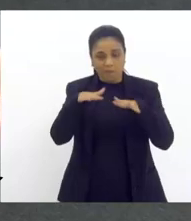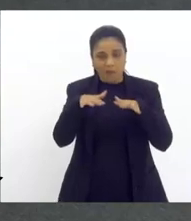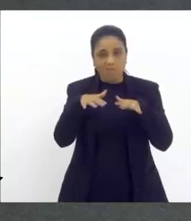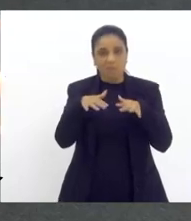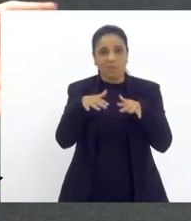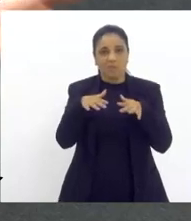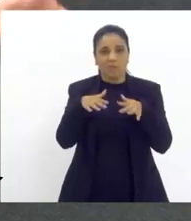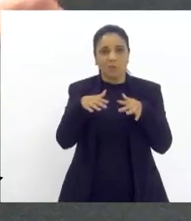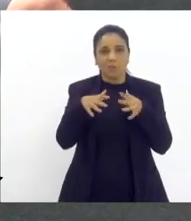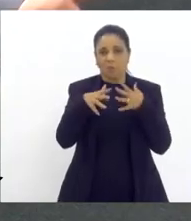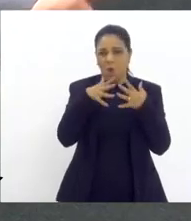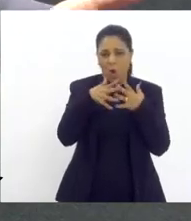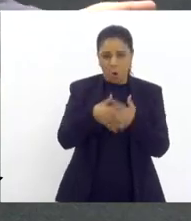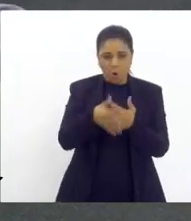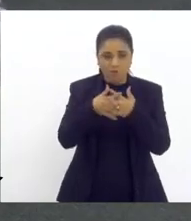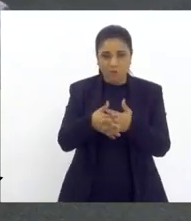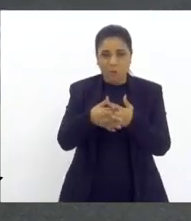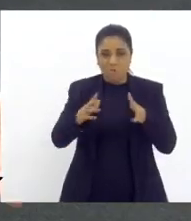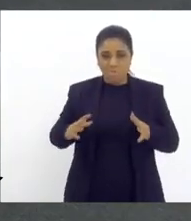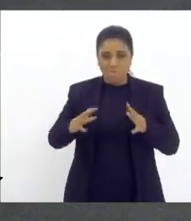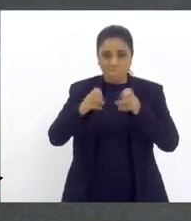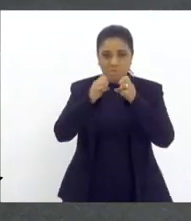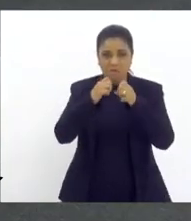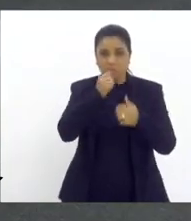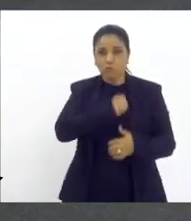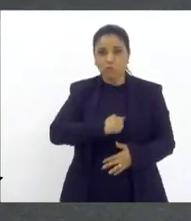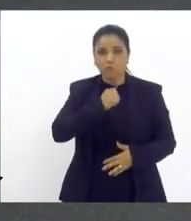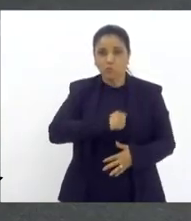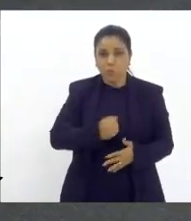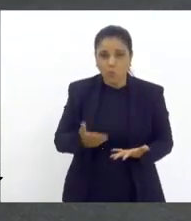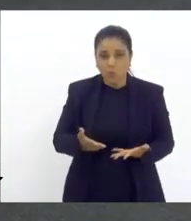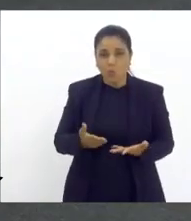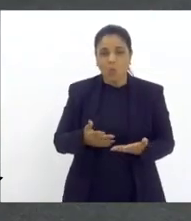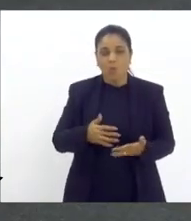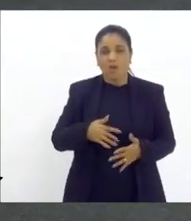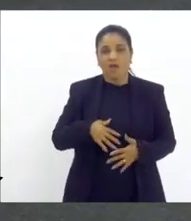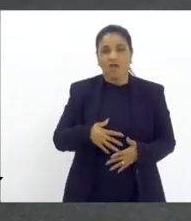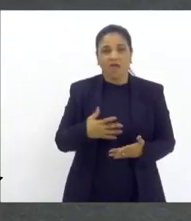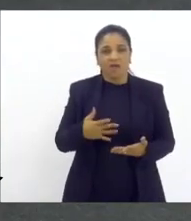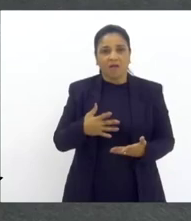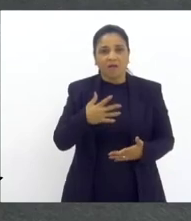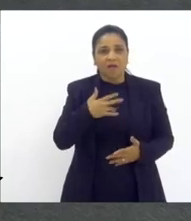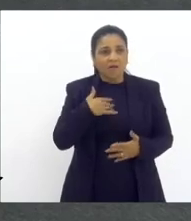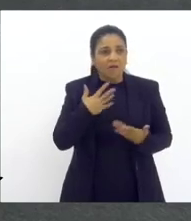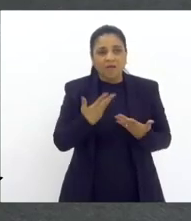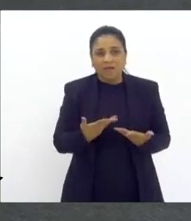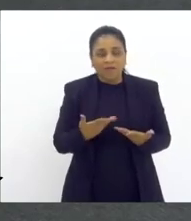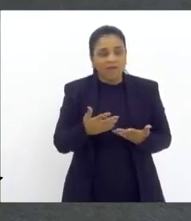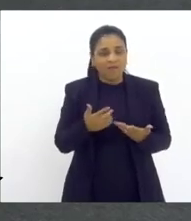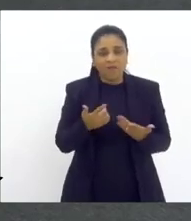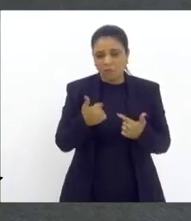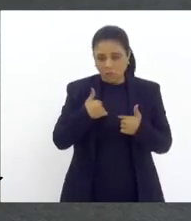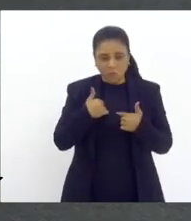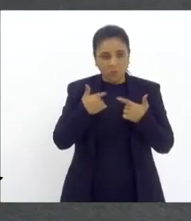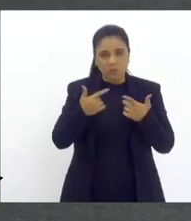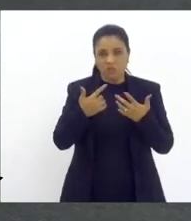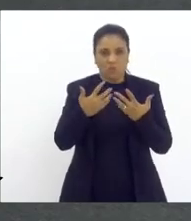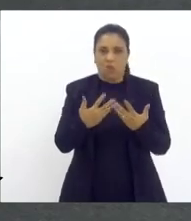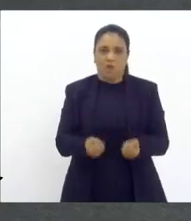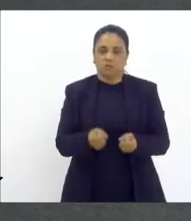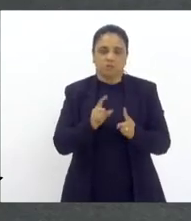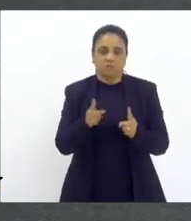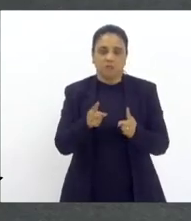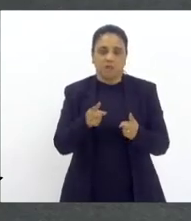isso aqui vira uma briga de bosta uma coisa lamentável patética é e que eu não vou me submeter a esse baixo nível